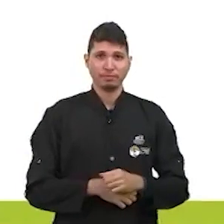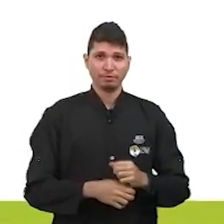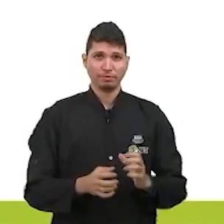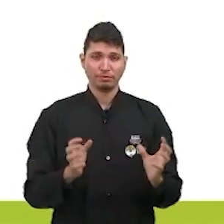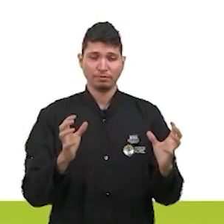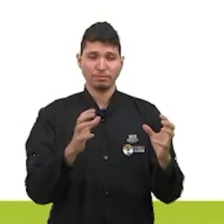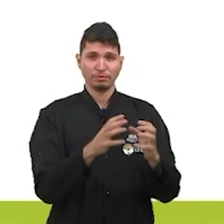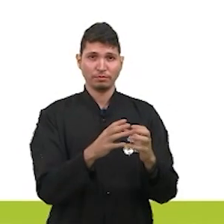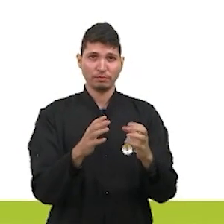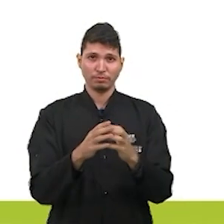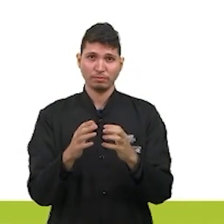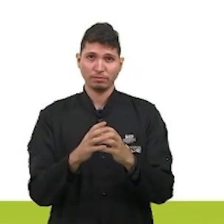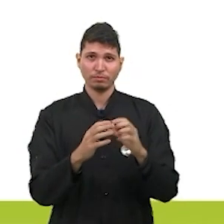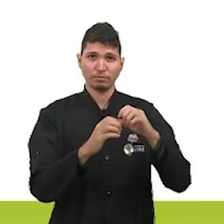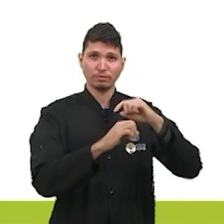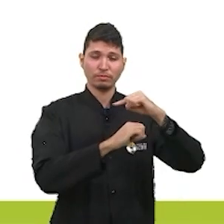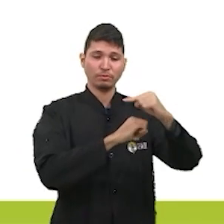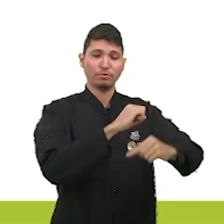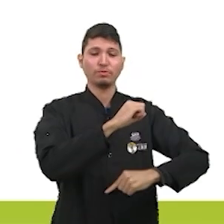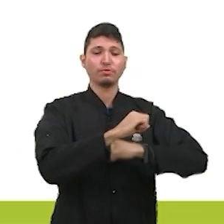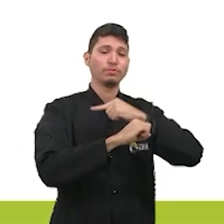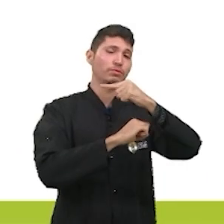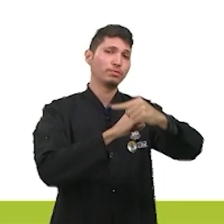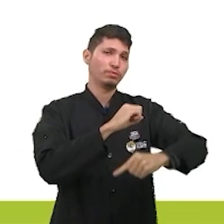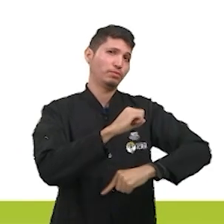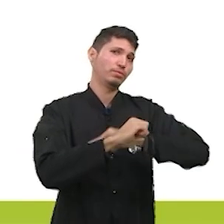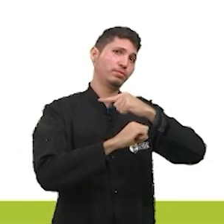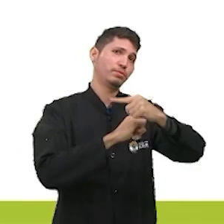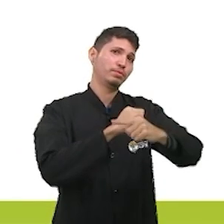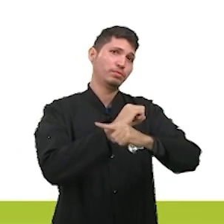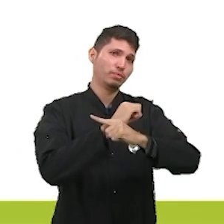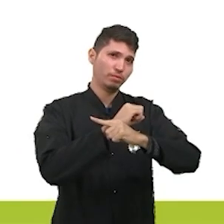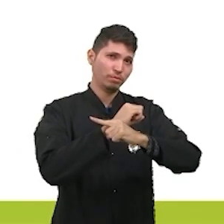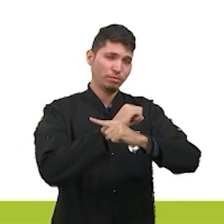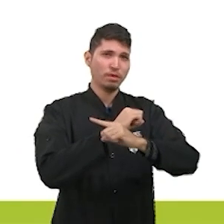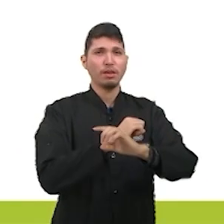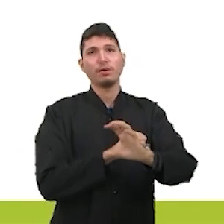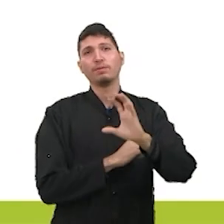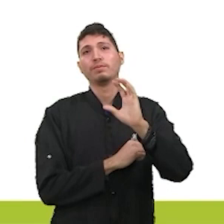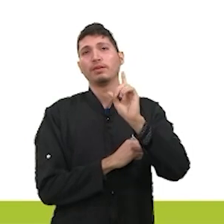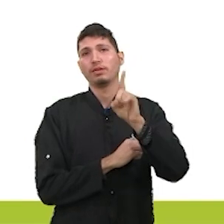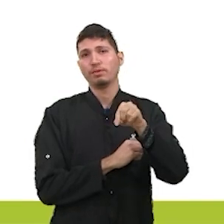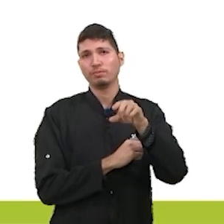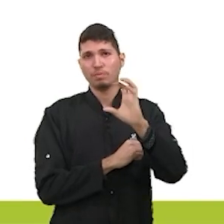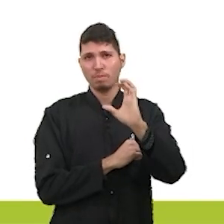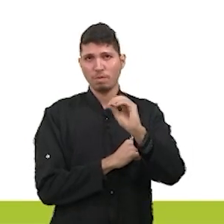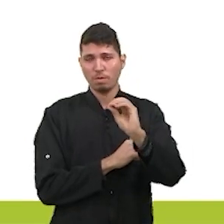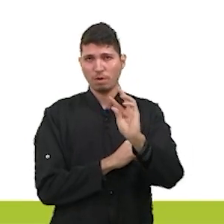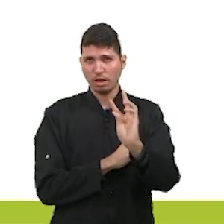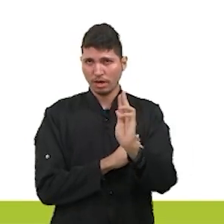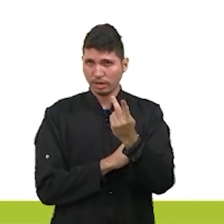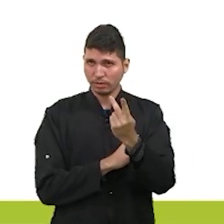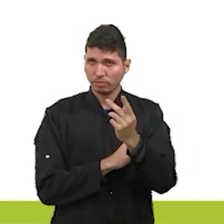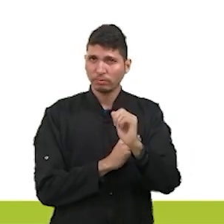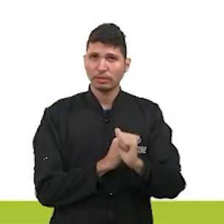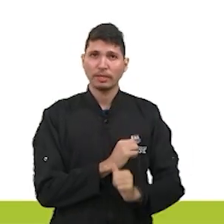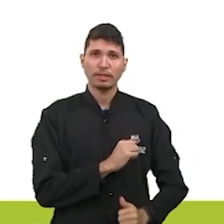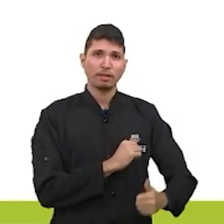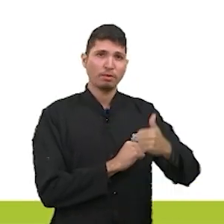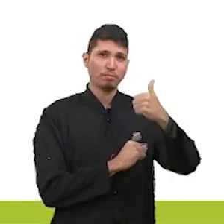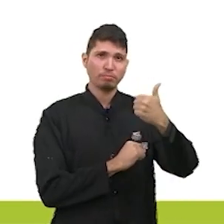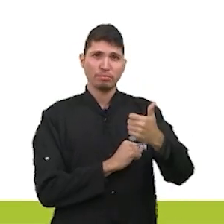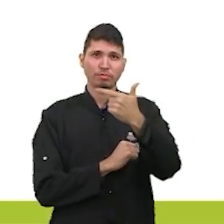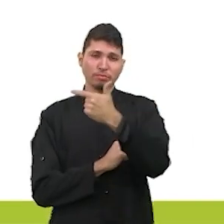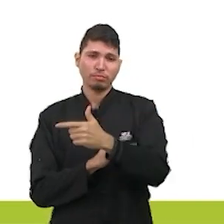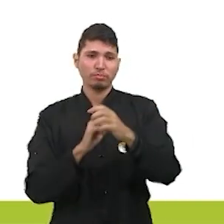grupos hidroxila. O que é o grupo hidroxila? É o OH. Tanto na primeira estrutura como na segunda, eu tenho